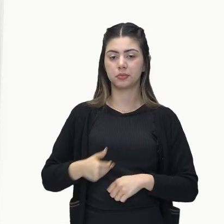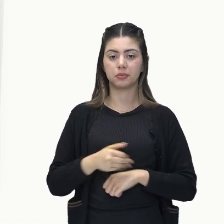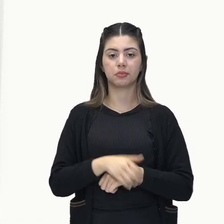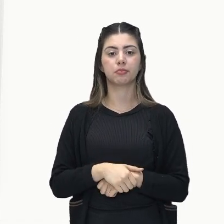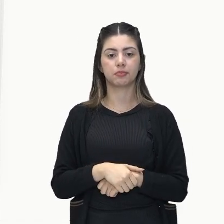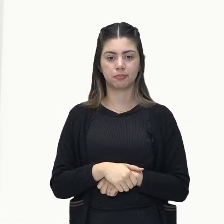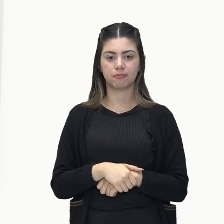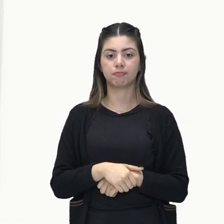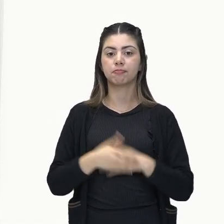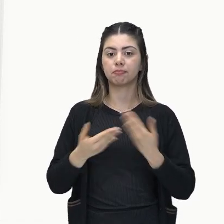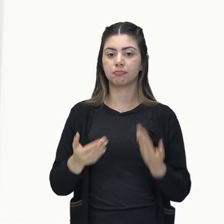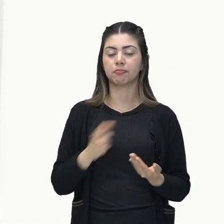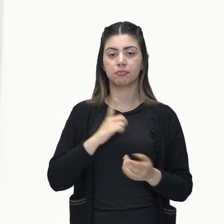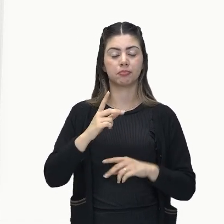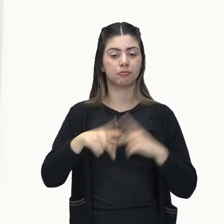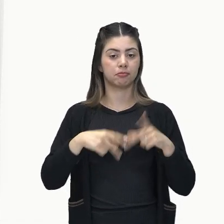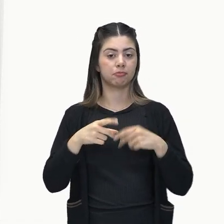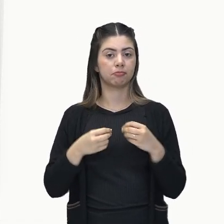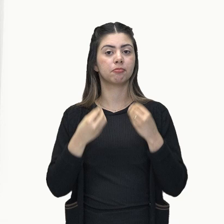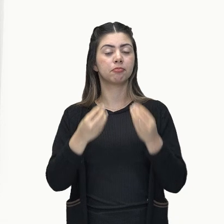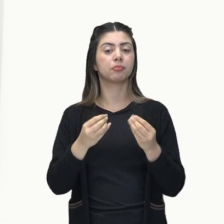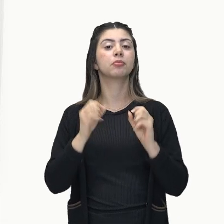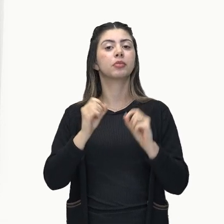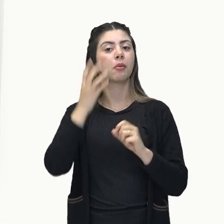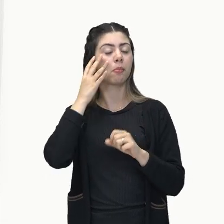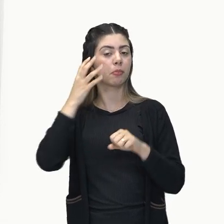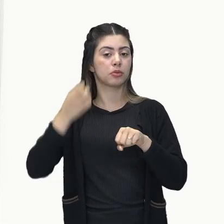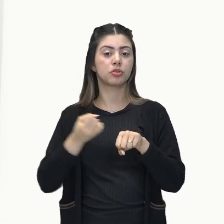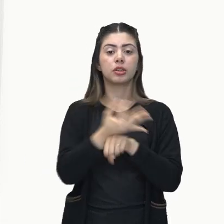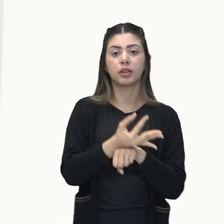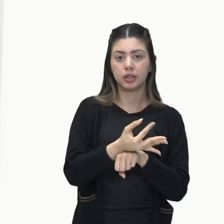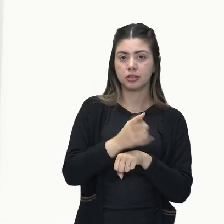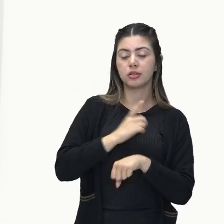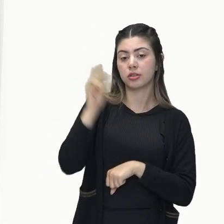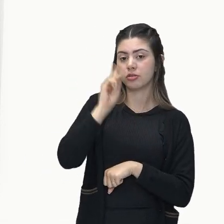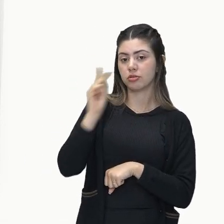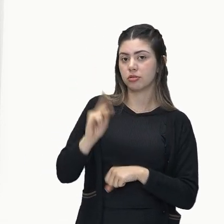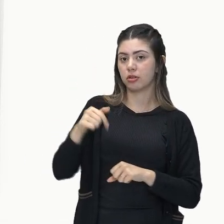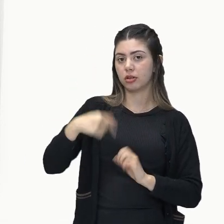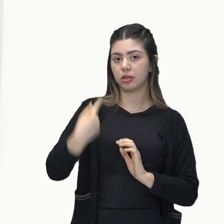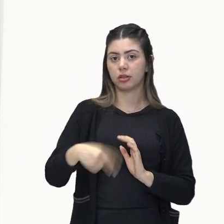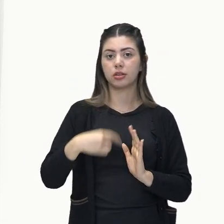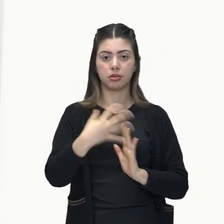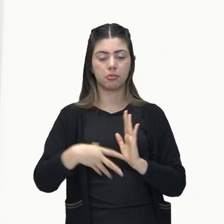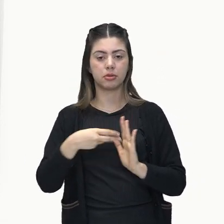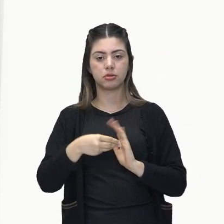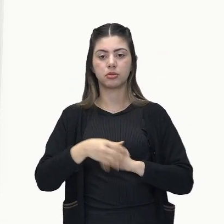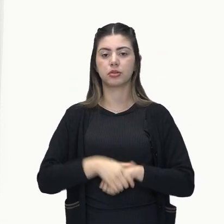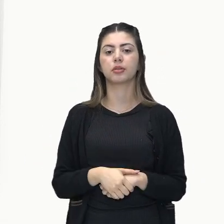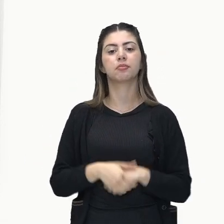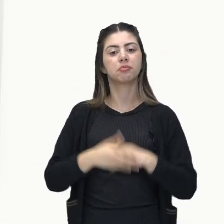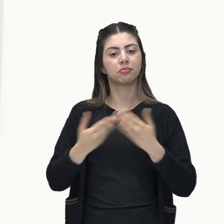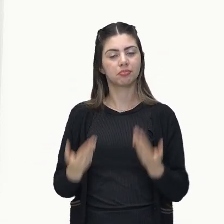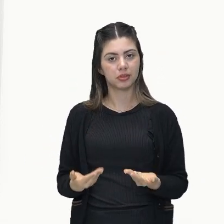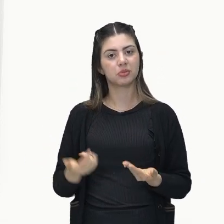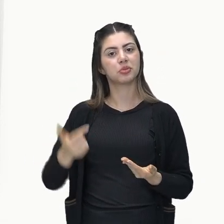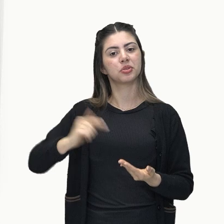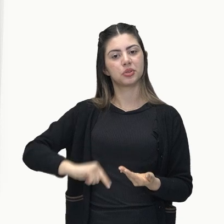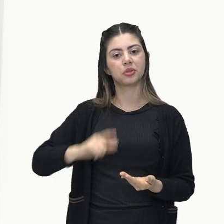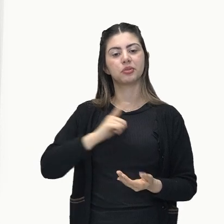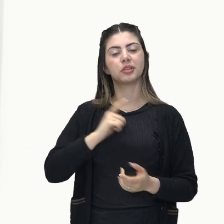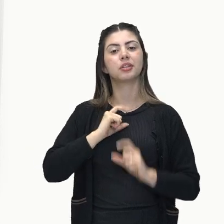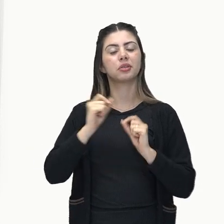é premiado por podcast de lendas amazônicas. Aqui a gente tem uma ideia novamente de podcast,